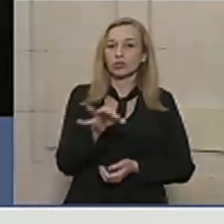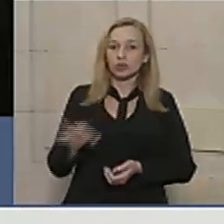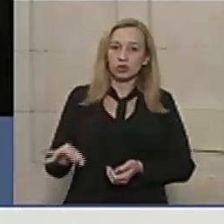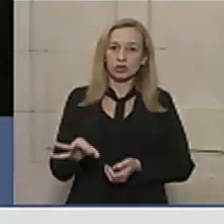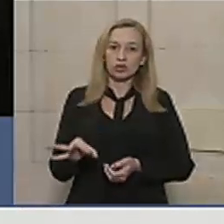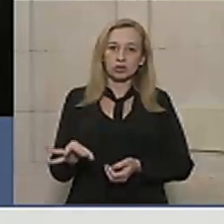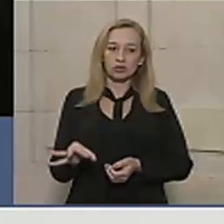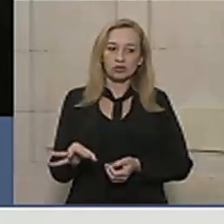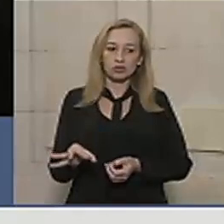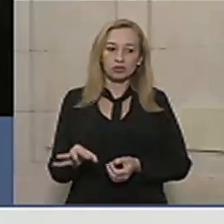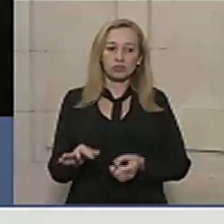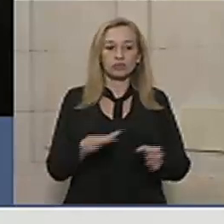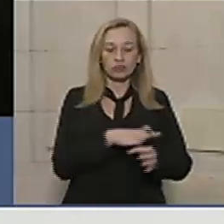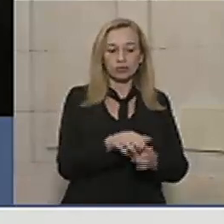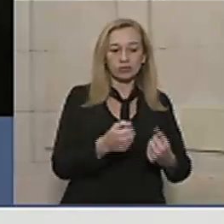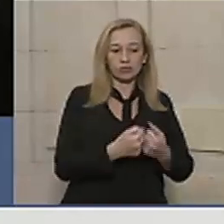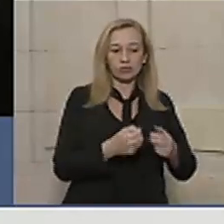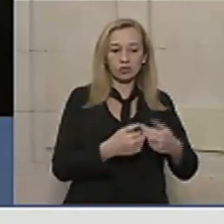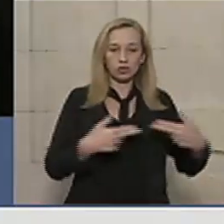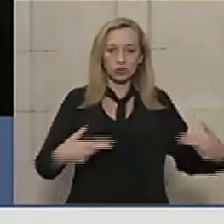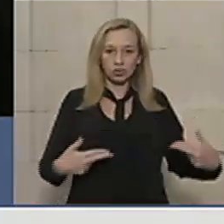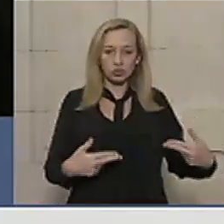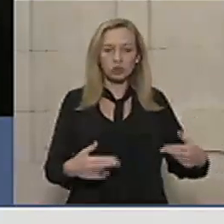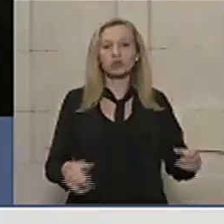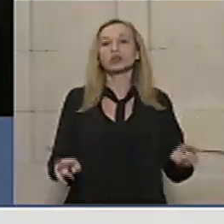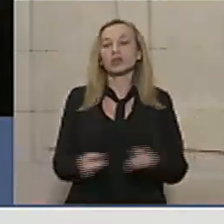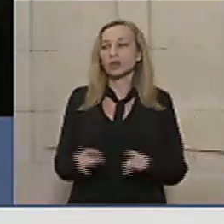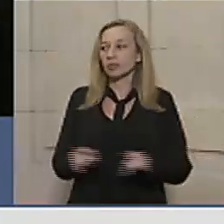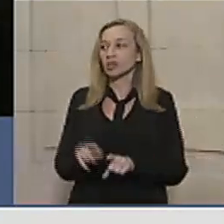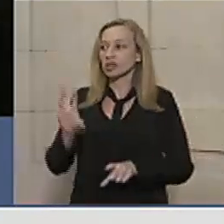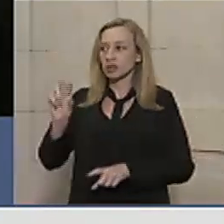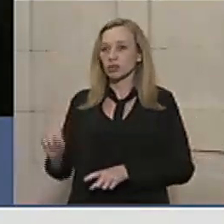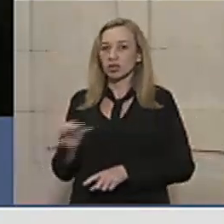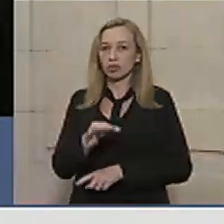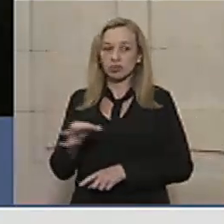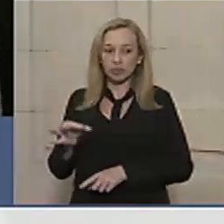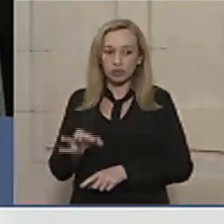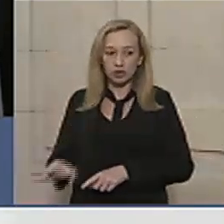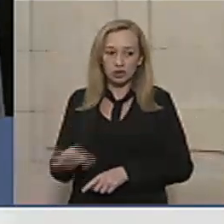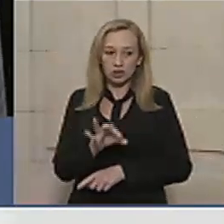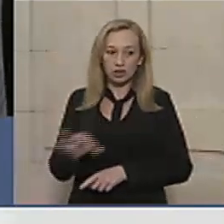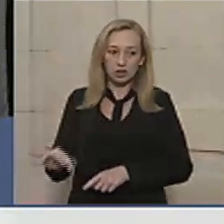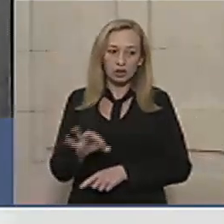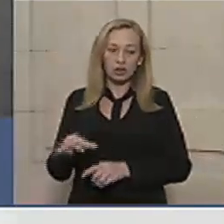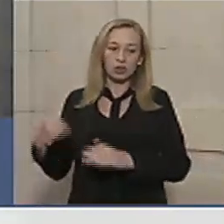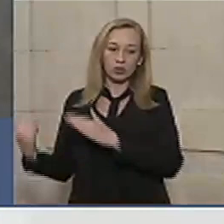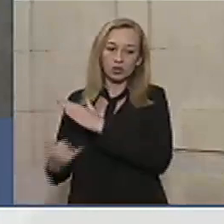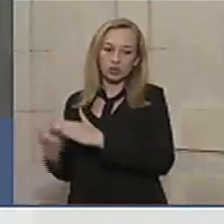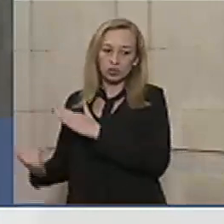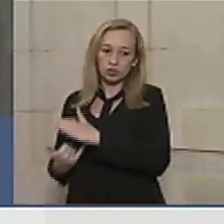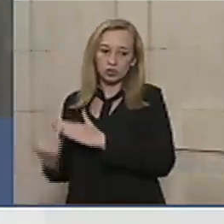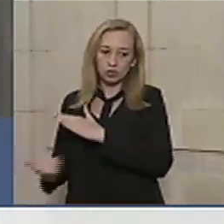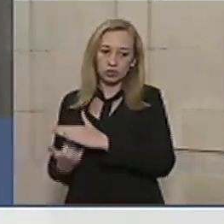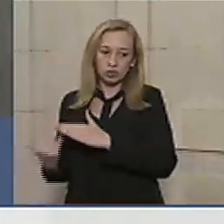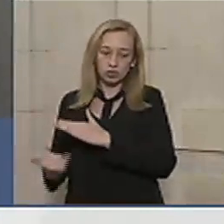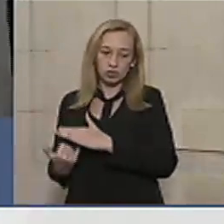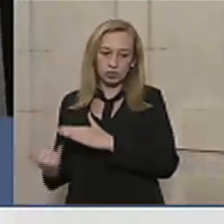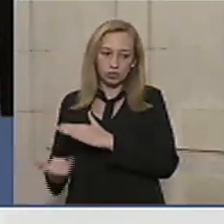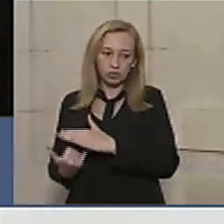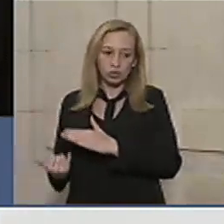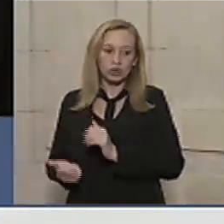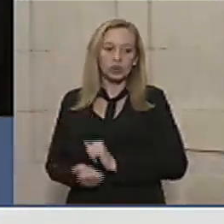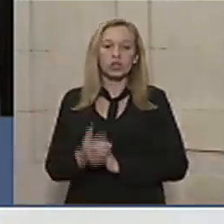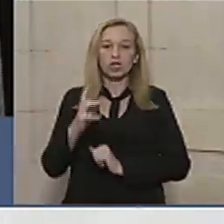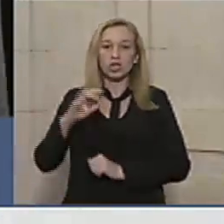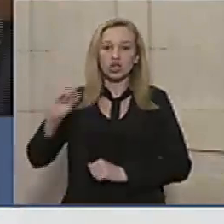50% para o Fundo Estadual de Transporte e 50% para o Instituto da Região Metropolitana do Rio de Janeiro, Instituto